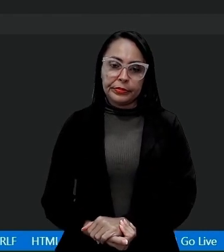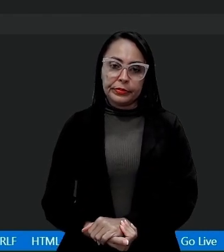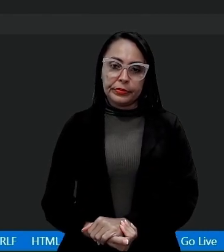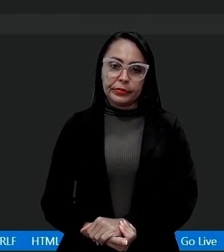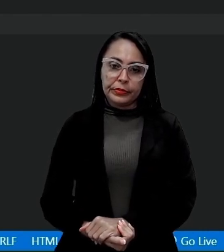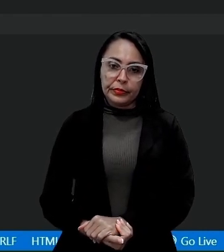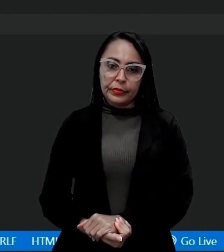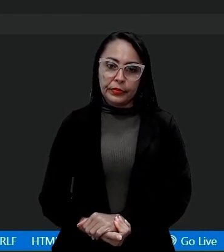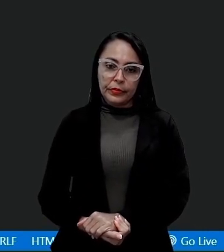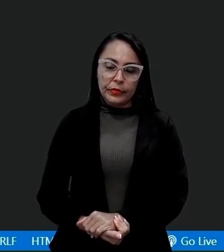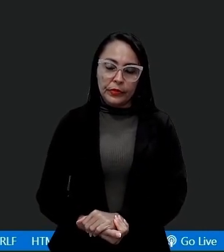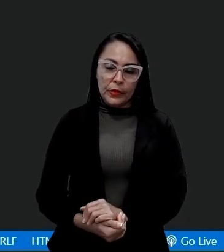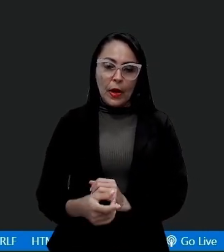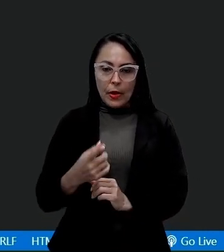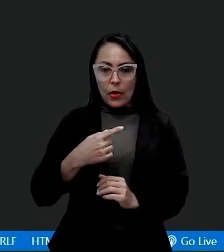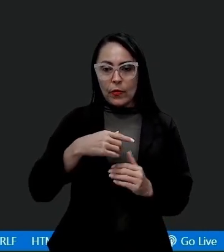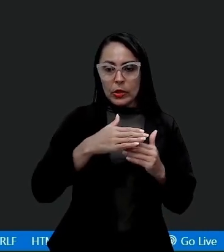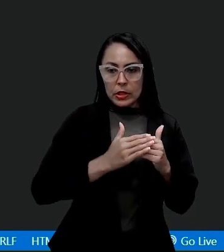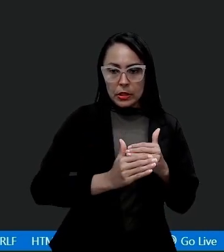aqui